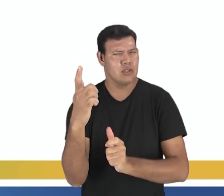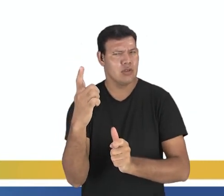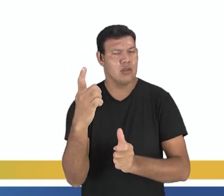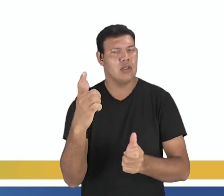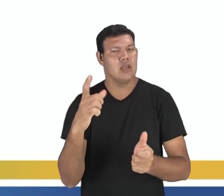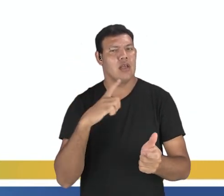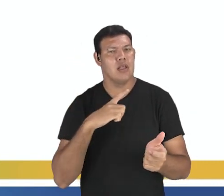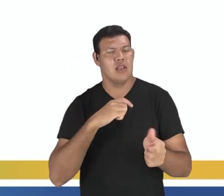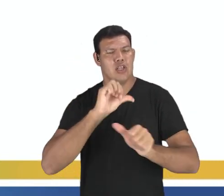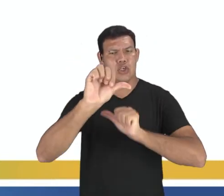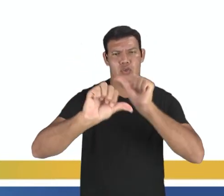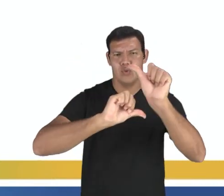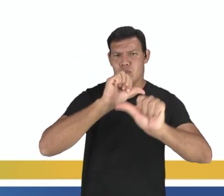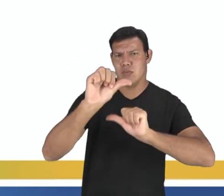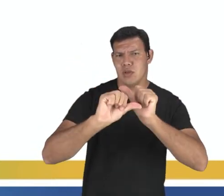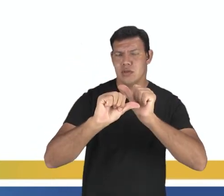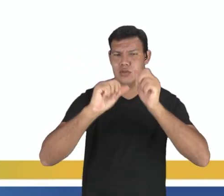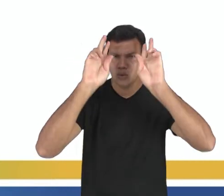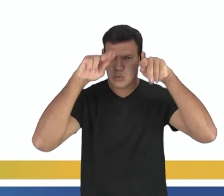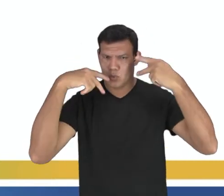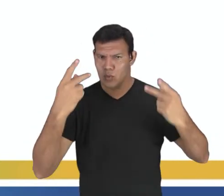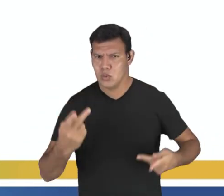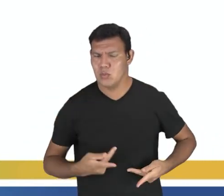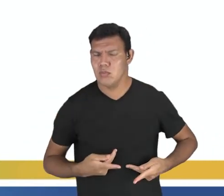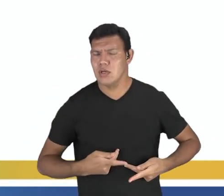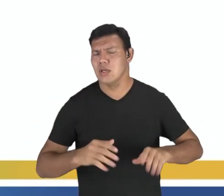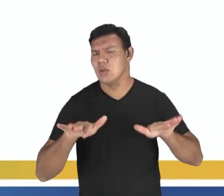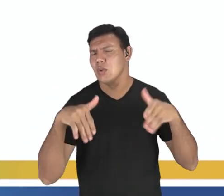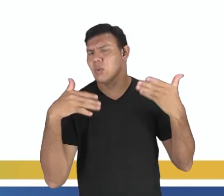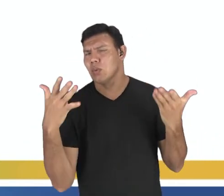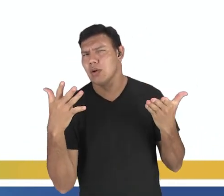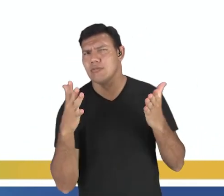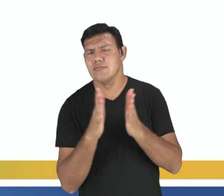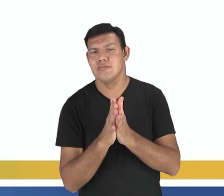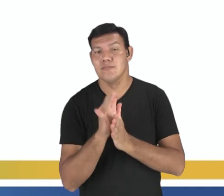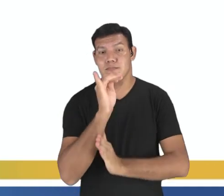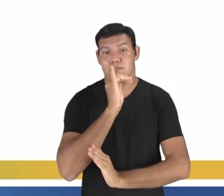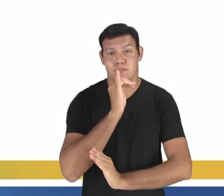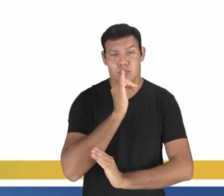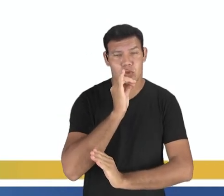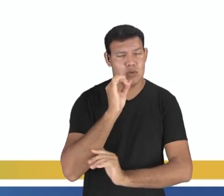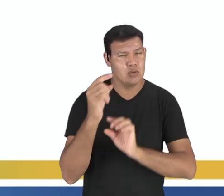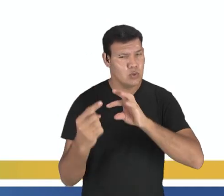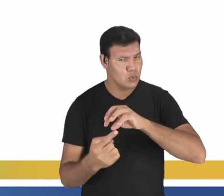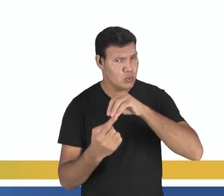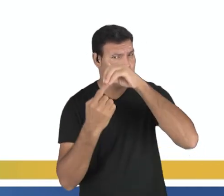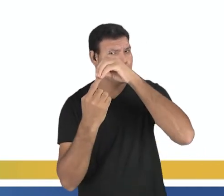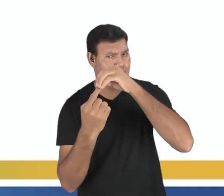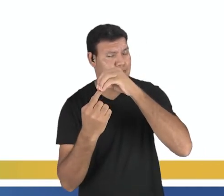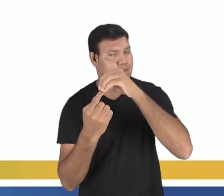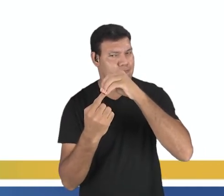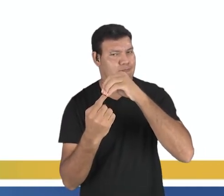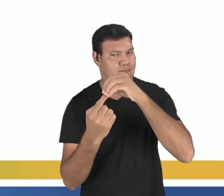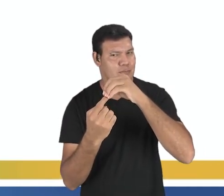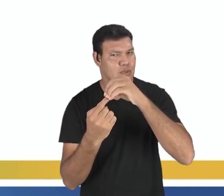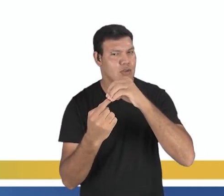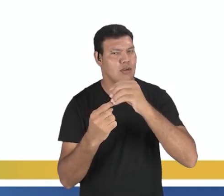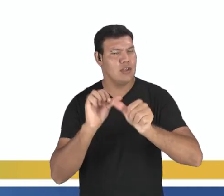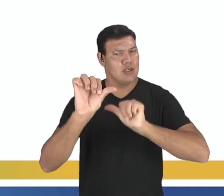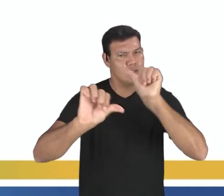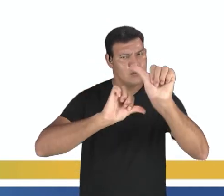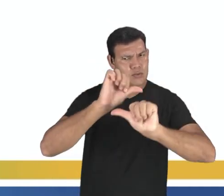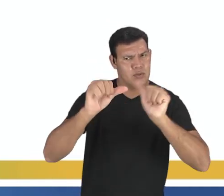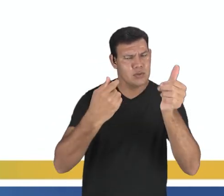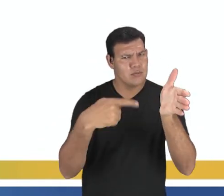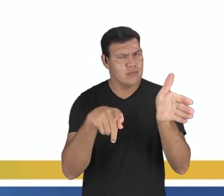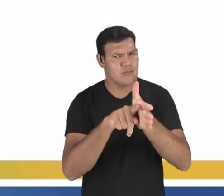é. Então, a questão está pedindo um exemplo de um espaço geográfico que não teve essa intervenção do homem,